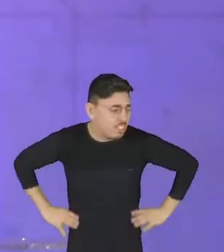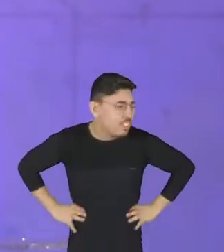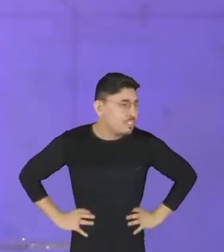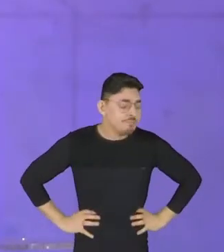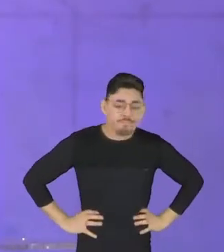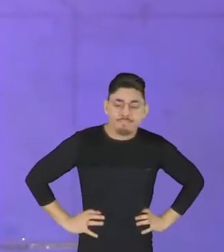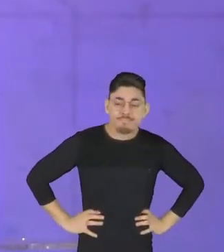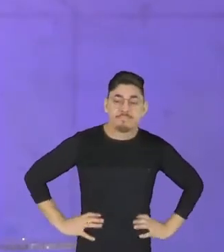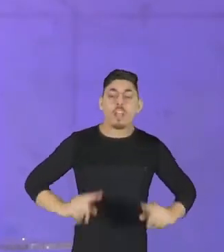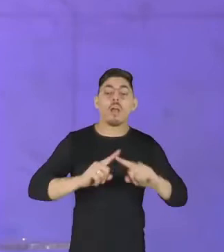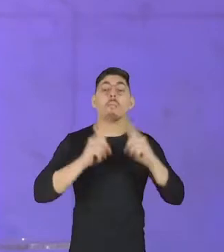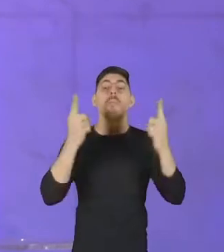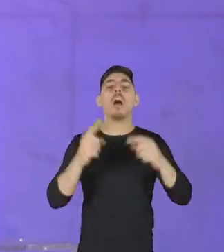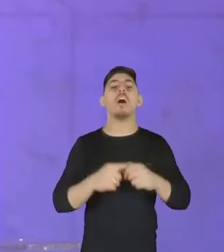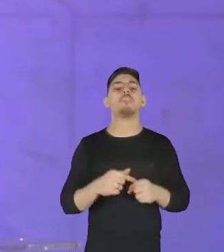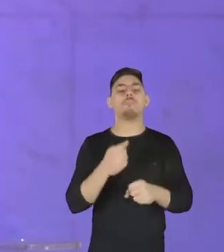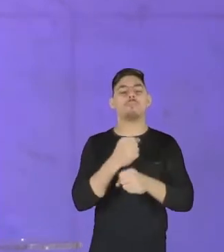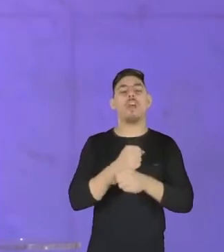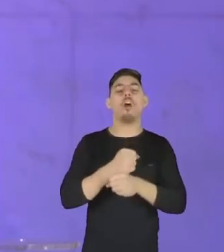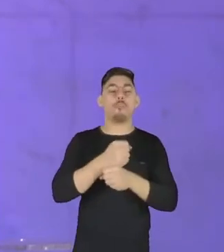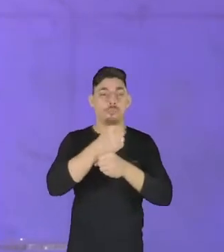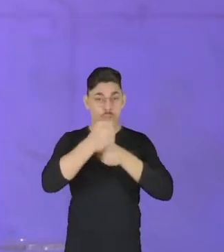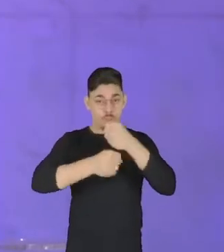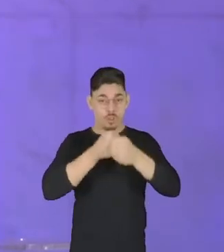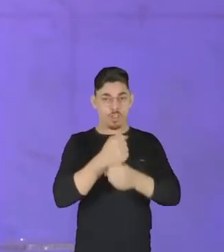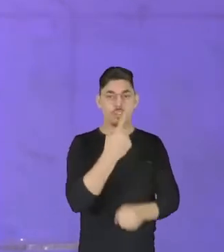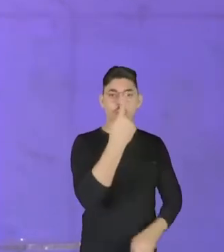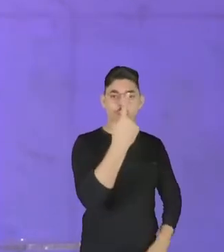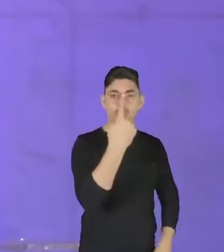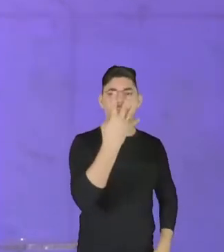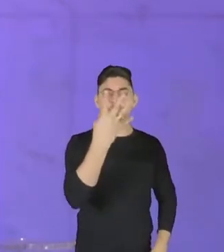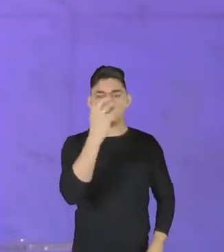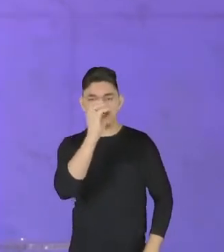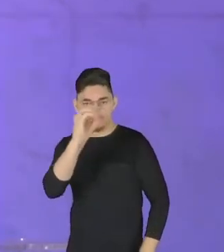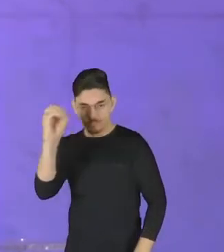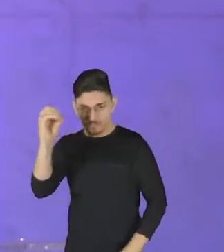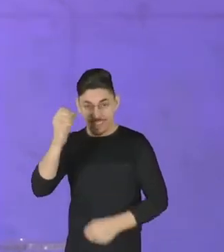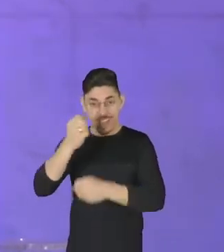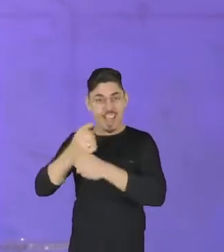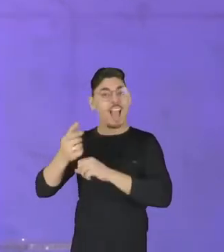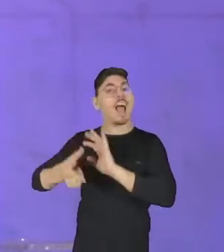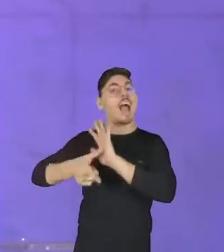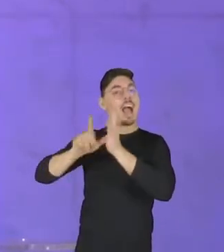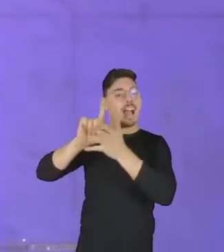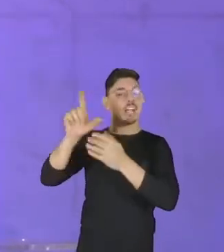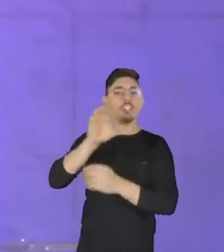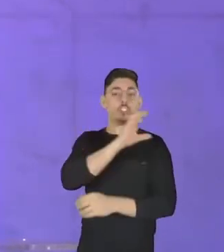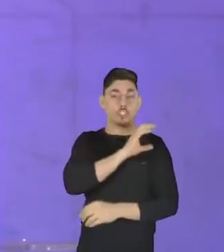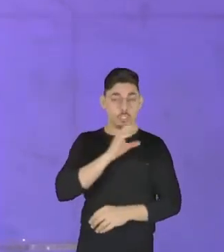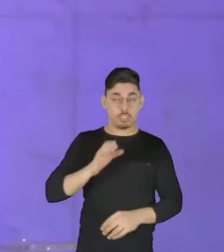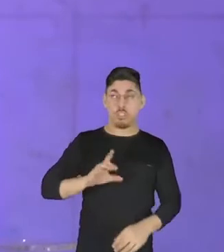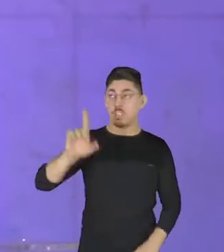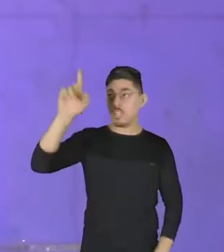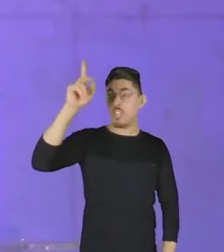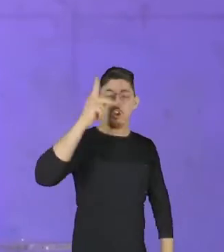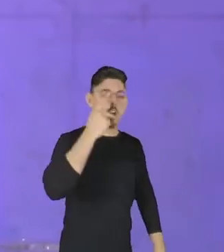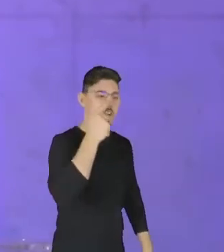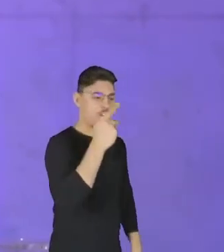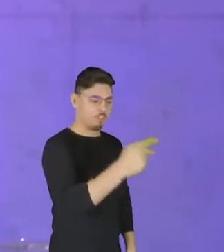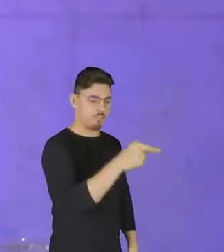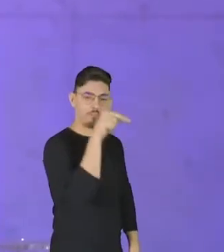Mas no ano 1400 a.C., Deus falou, Josué